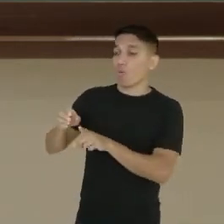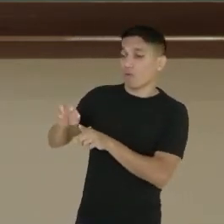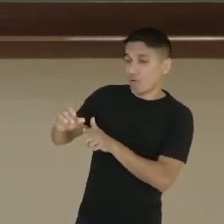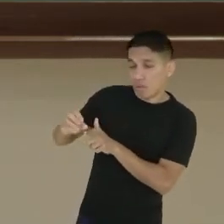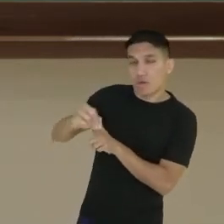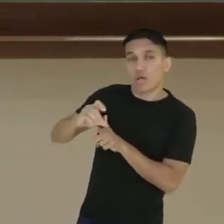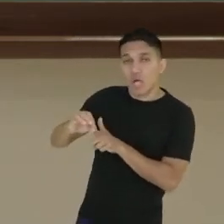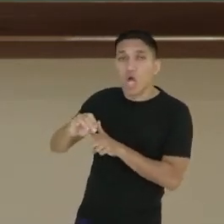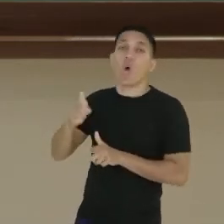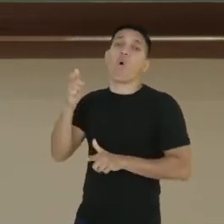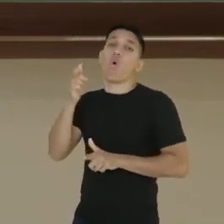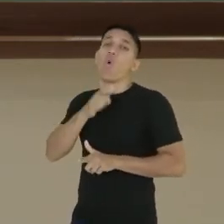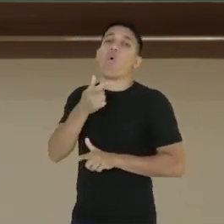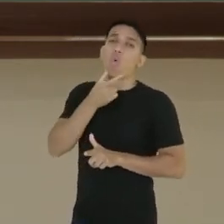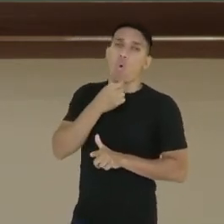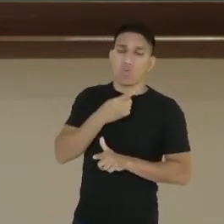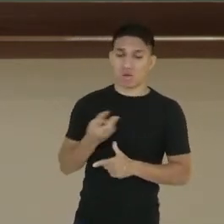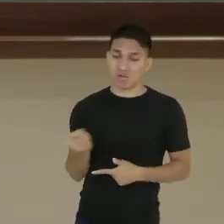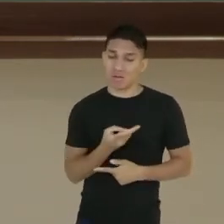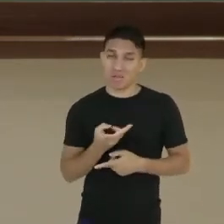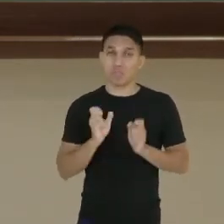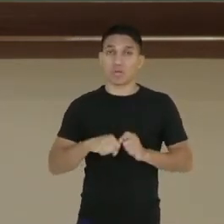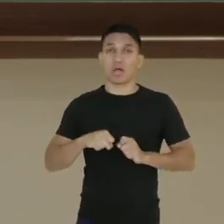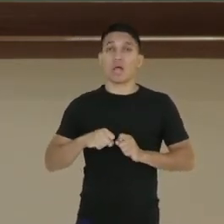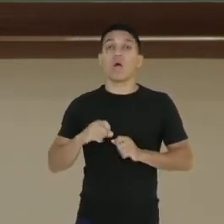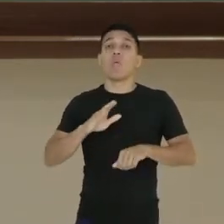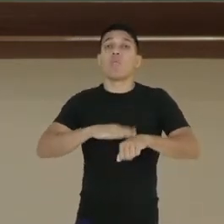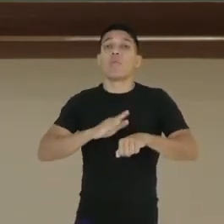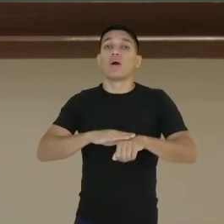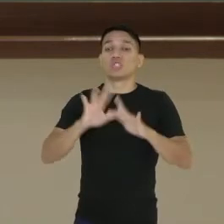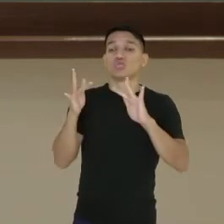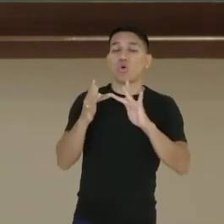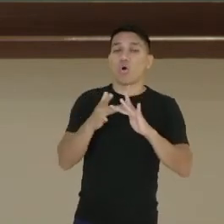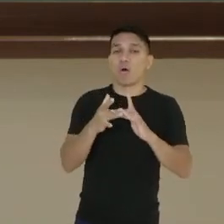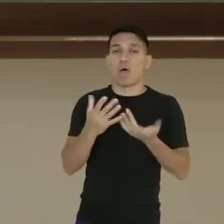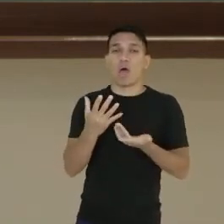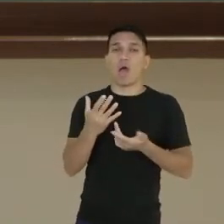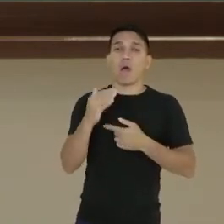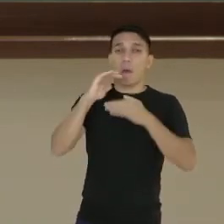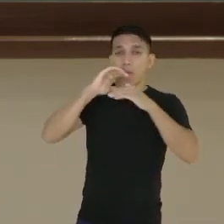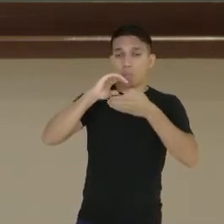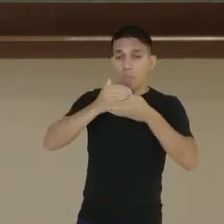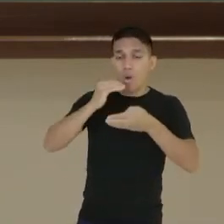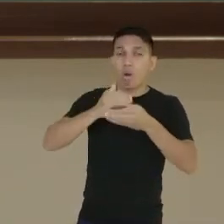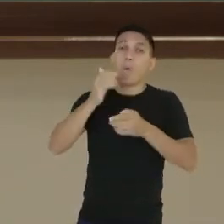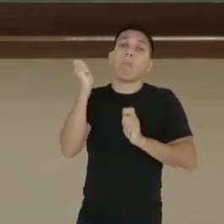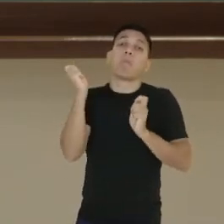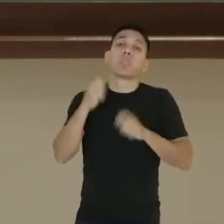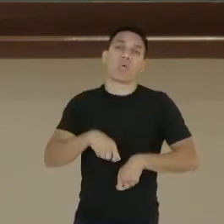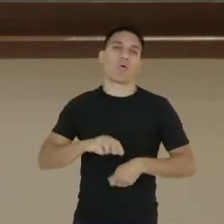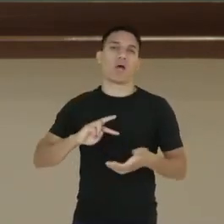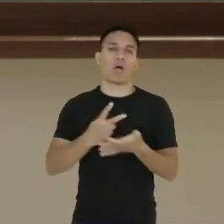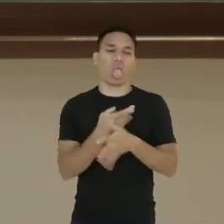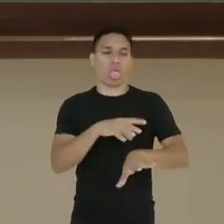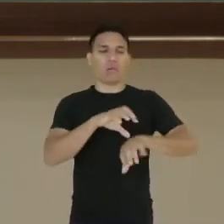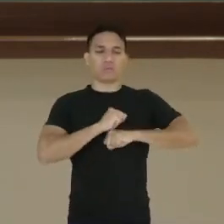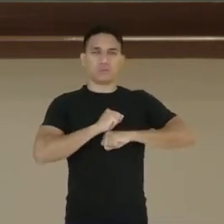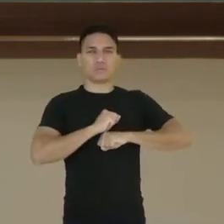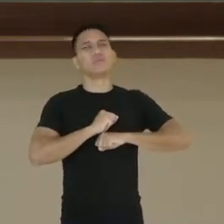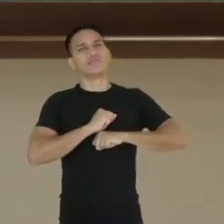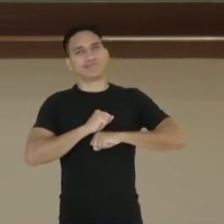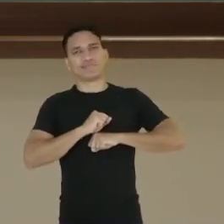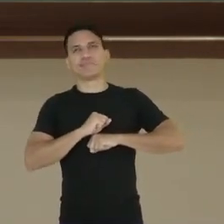estar também com esse fungo, essa bactéria, e aí no sexo oral pode passar para a boca, né, e